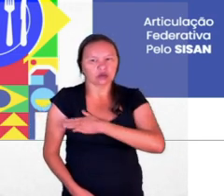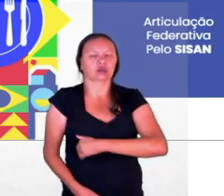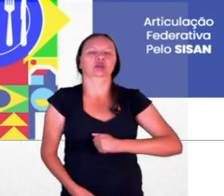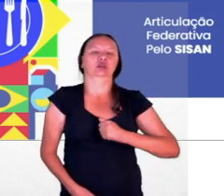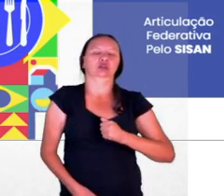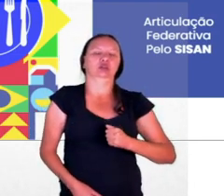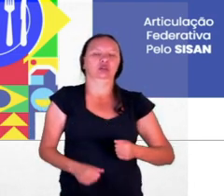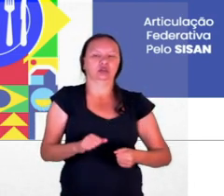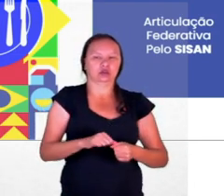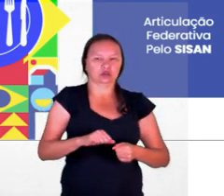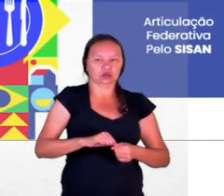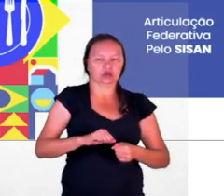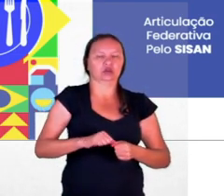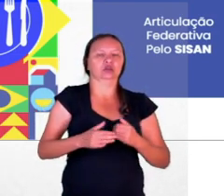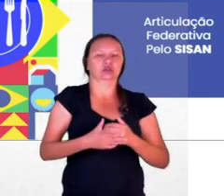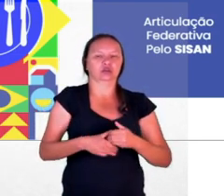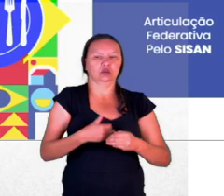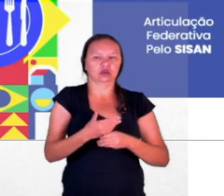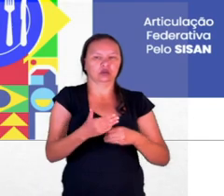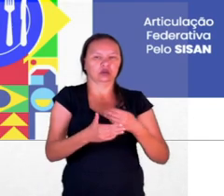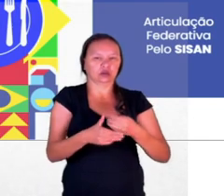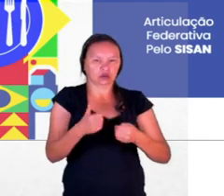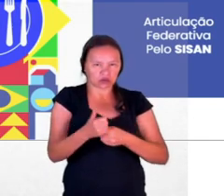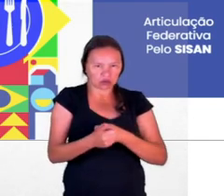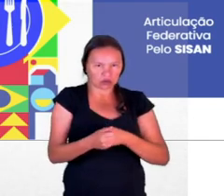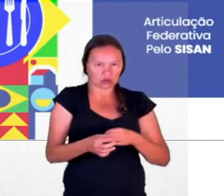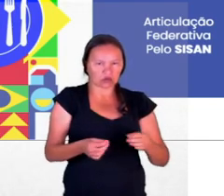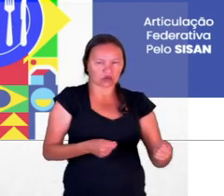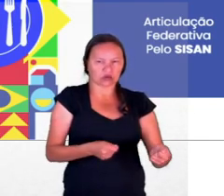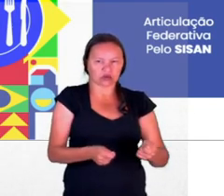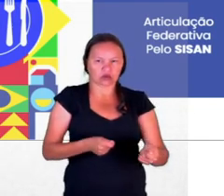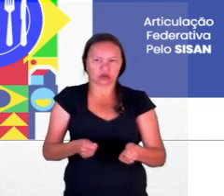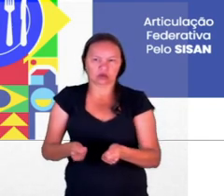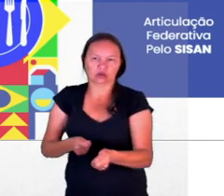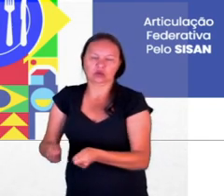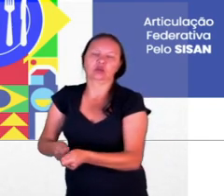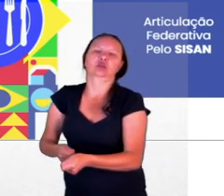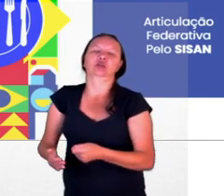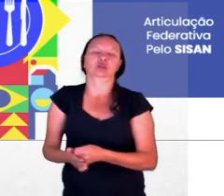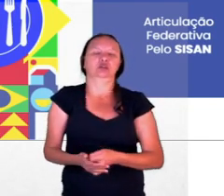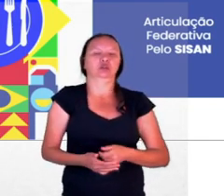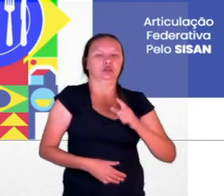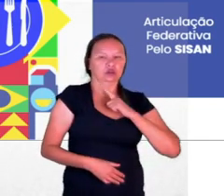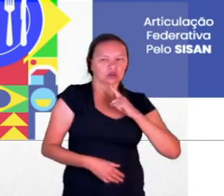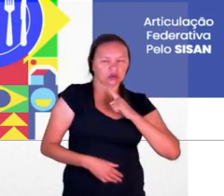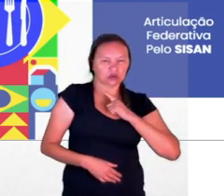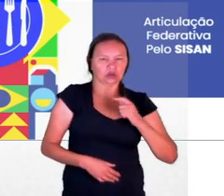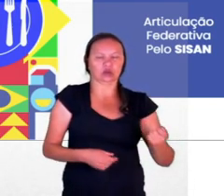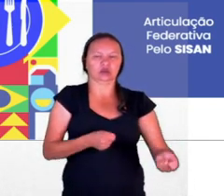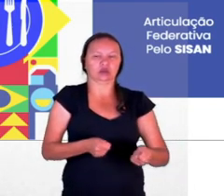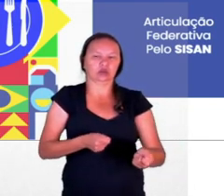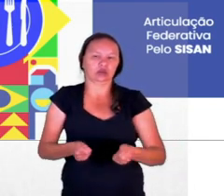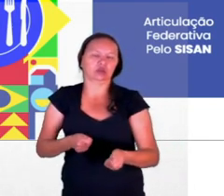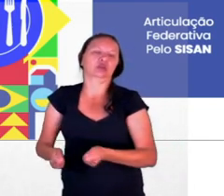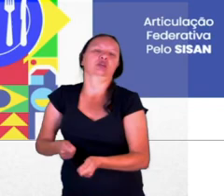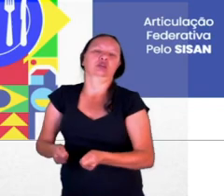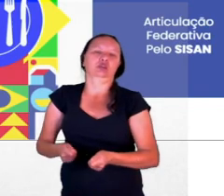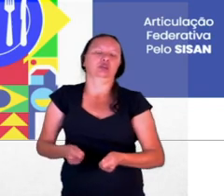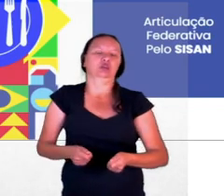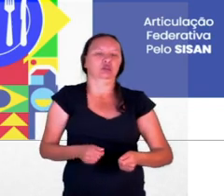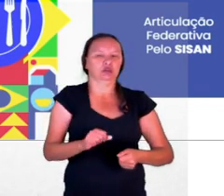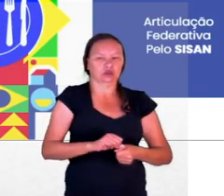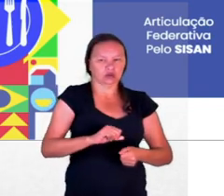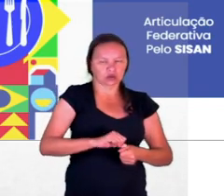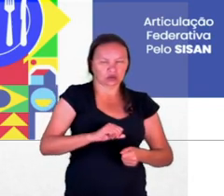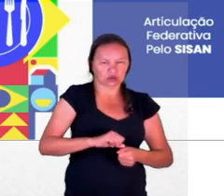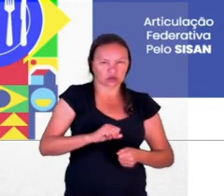resolução né que eh regulamentou alguns dos aspectos do Plan a gente tem um comitê gestor eh e isso sendo feito através